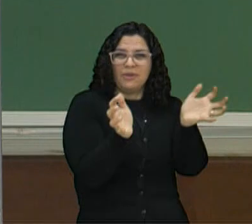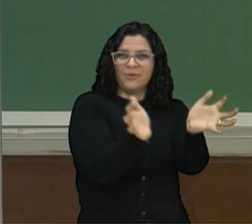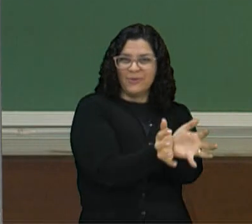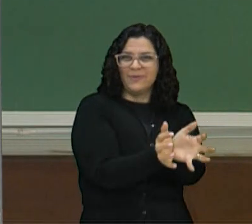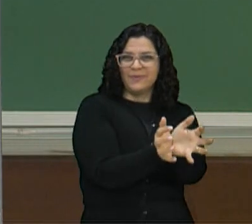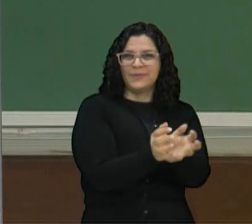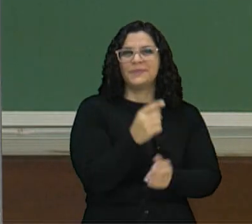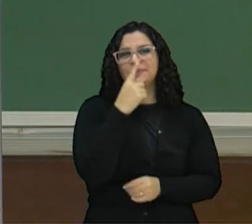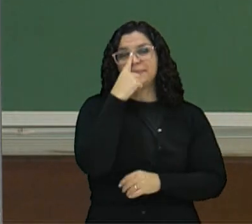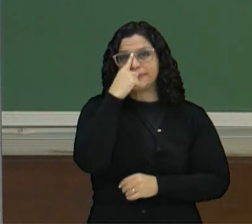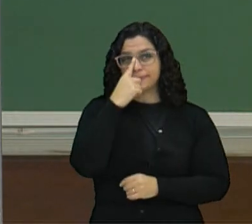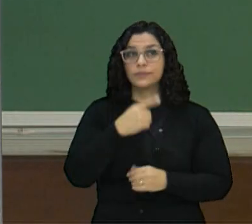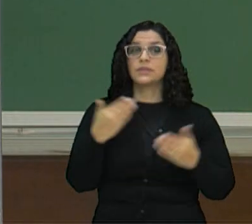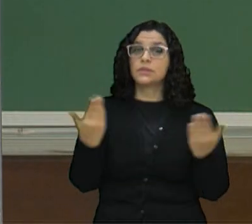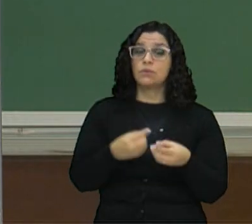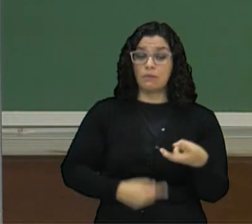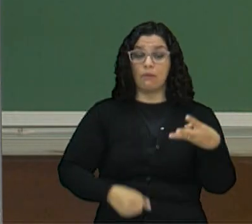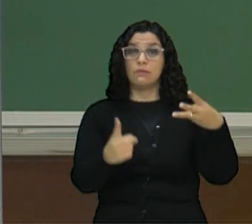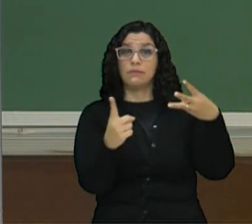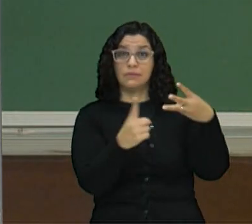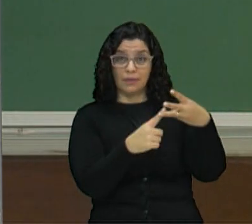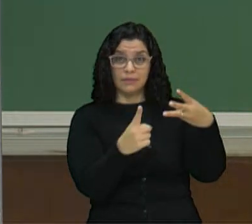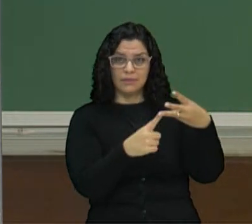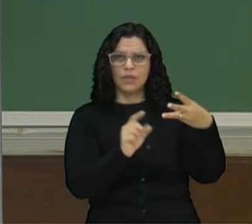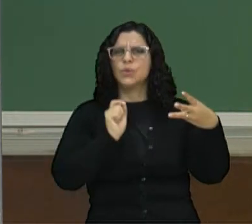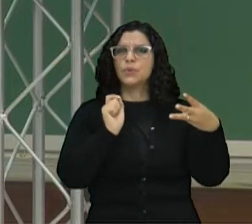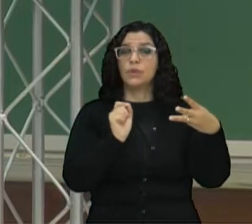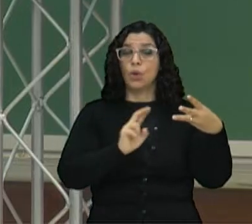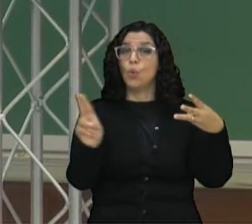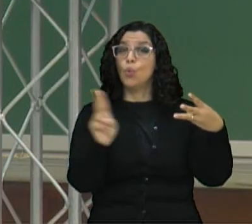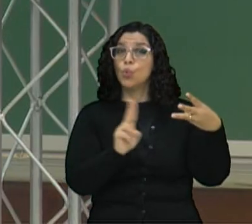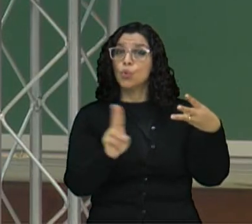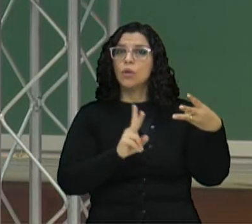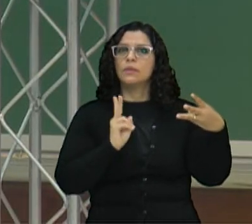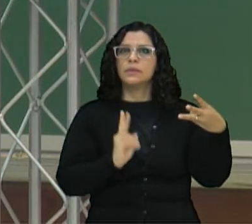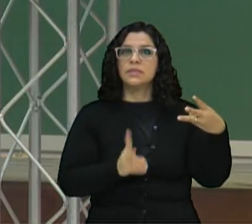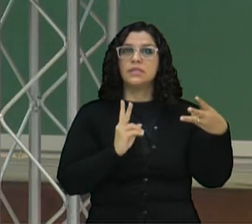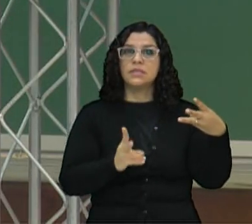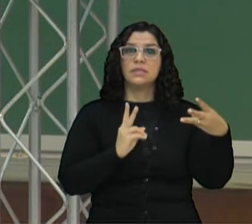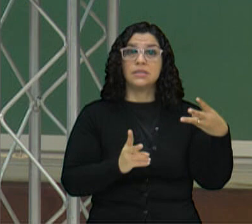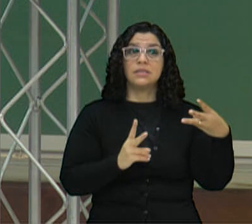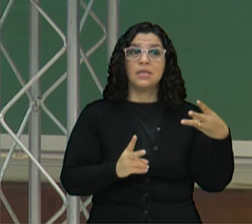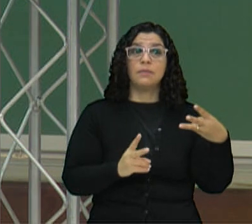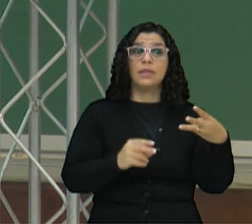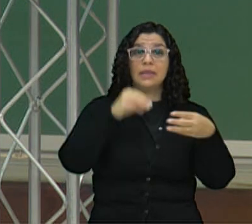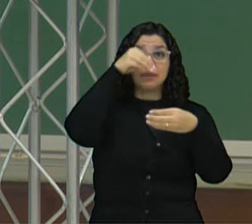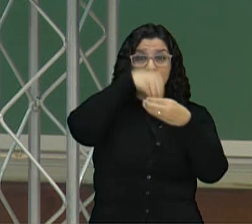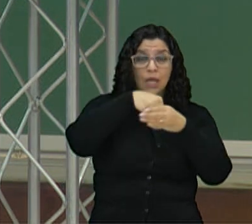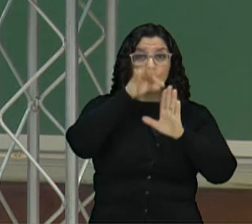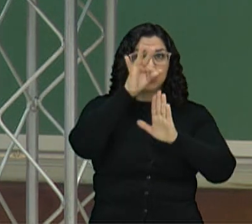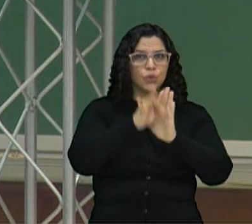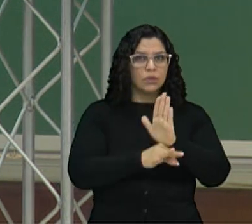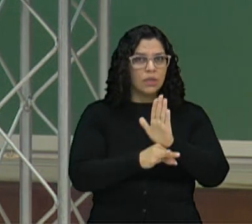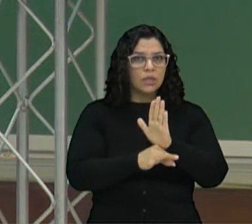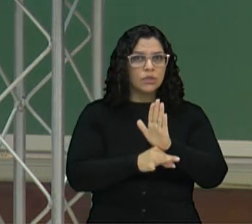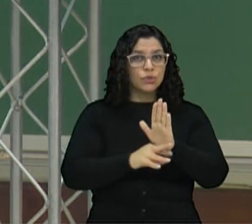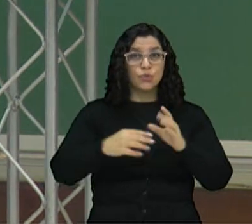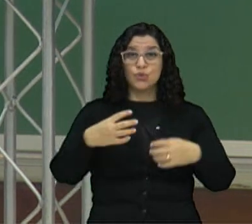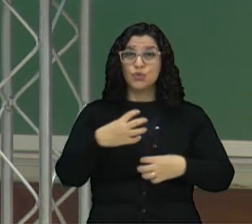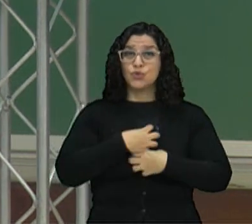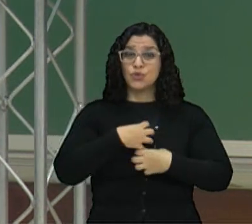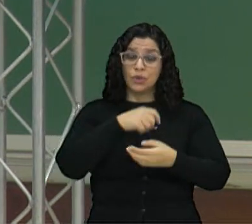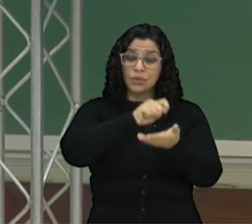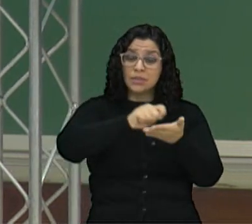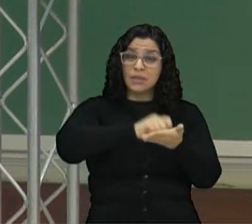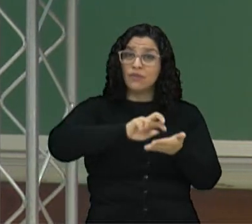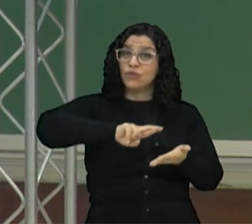espécie. E a terceira regrinha é que esse nome deve ser sempre destacado do texto. De que forma? Se